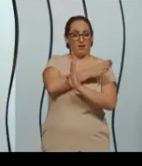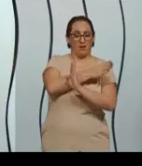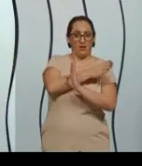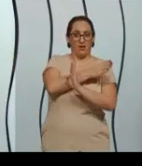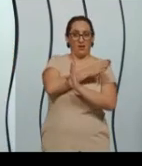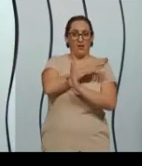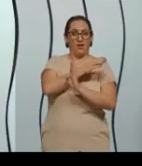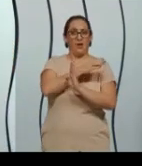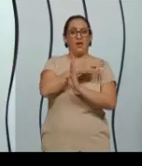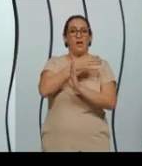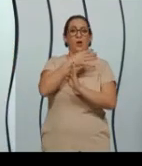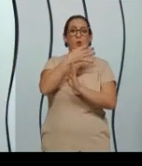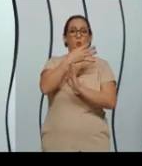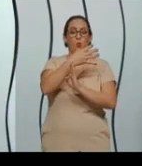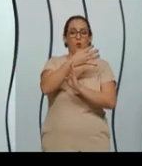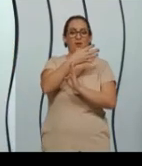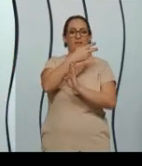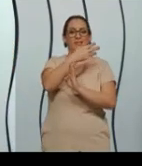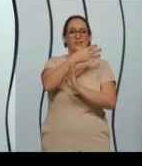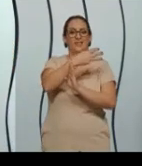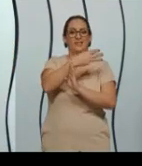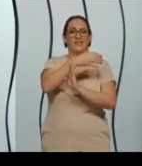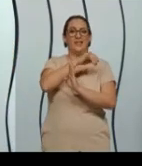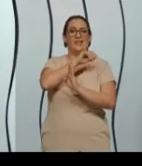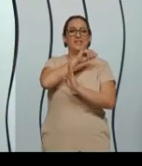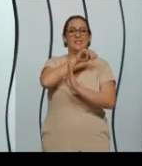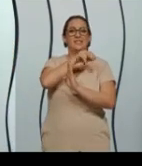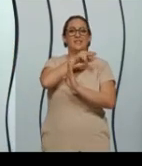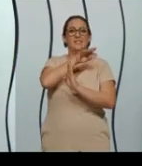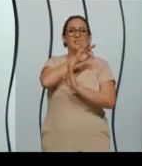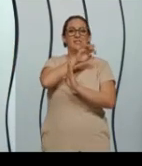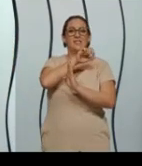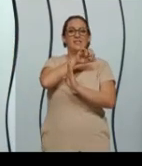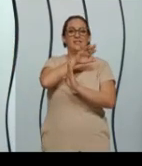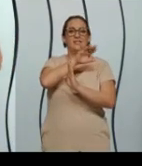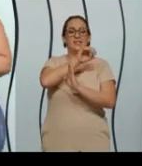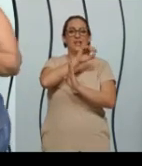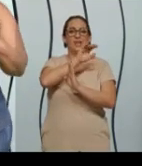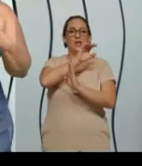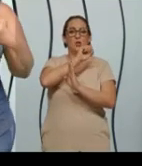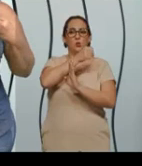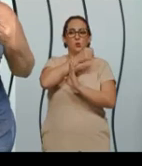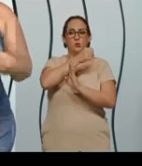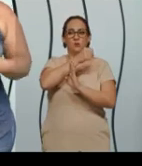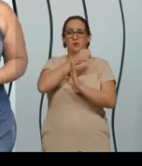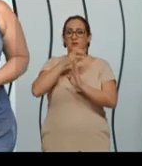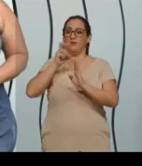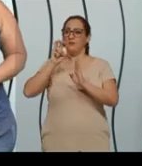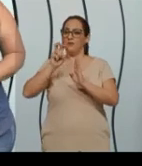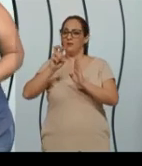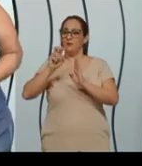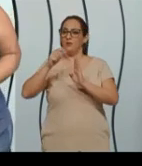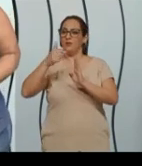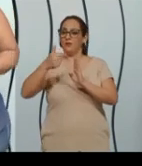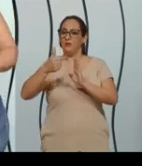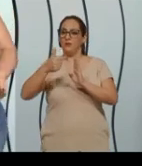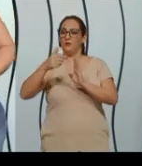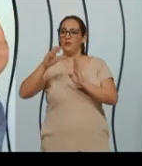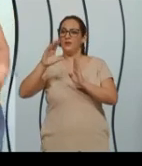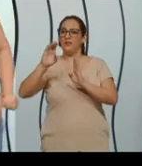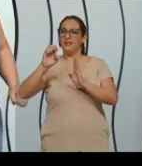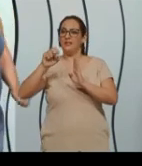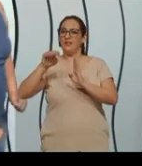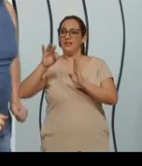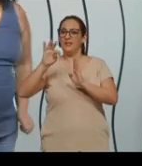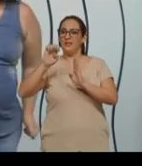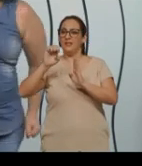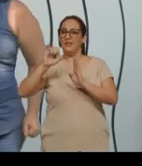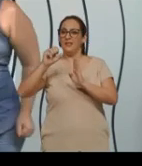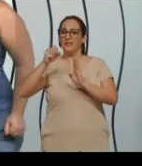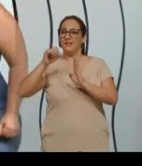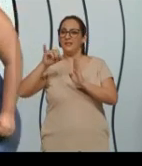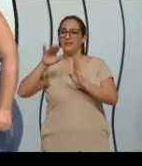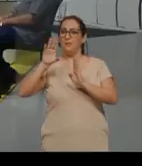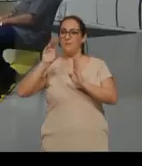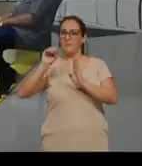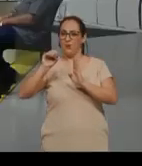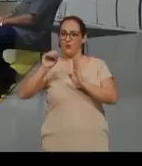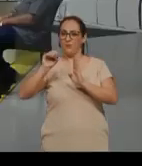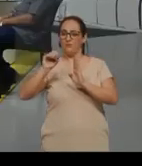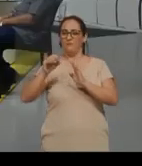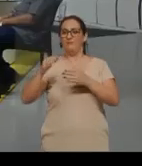tenho 43 inteiros e 52 centésimos, tá bom? Muito obrigada pela